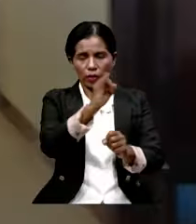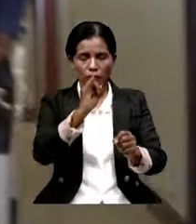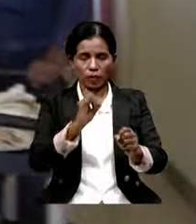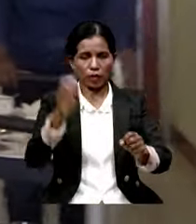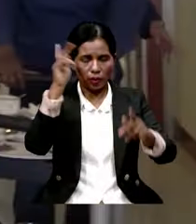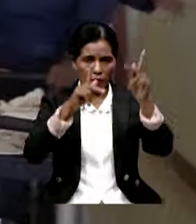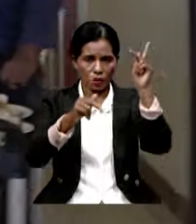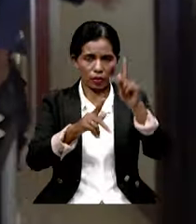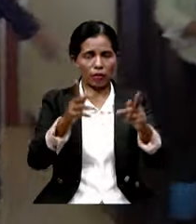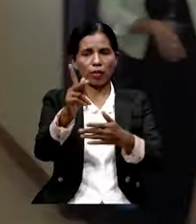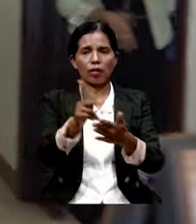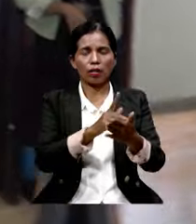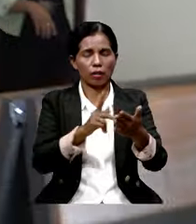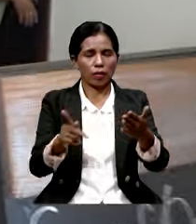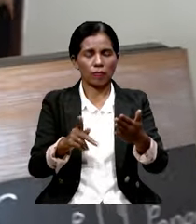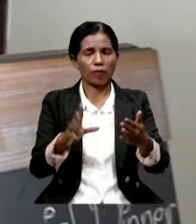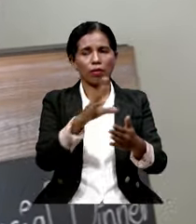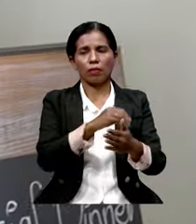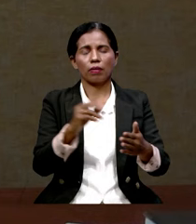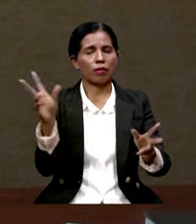caso refere crime ou lae.